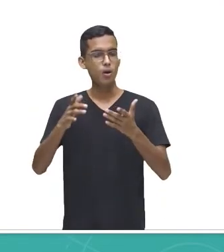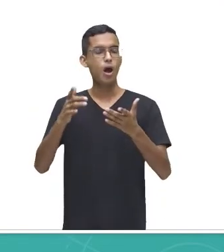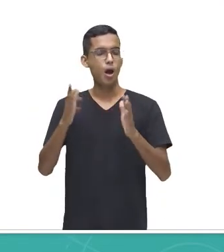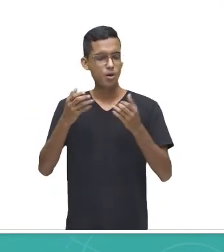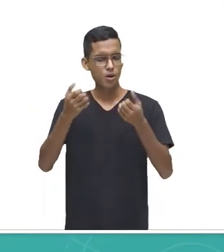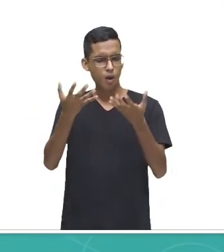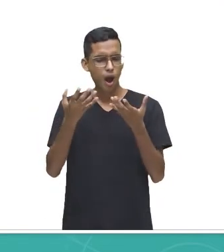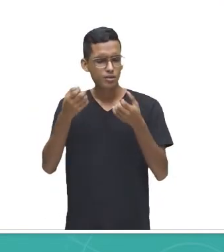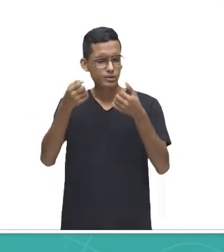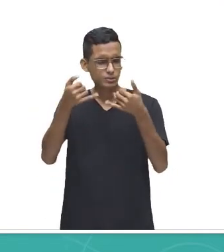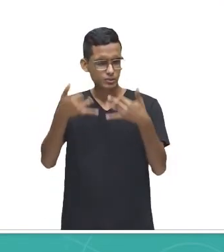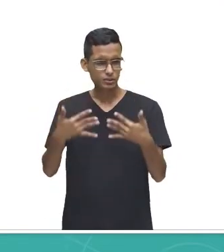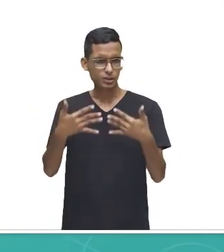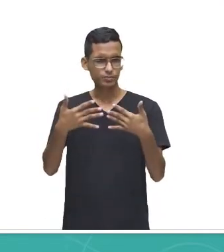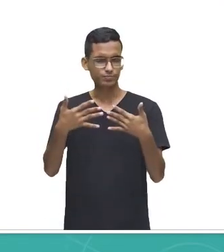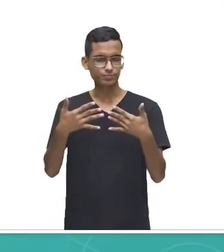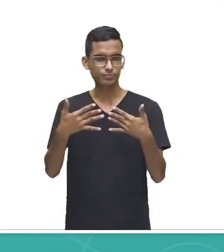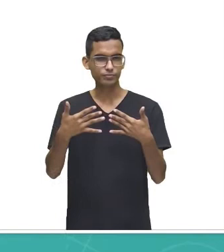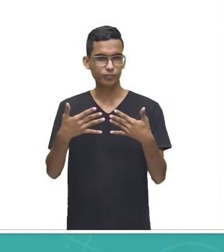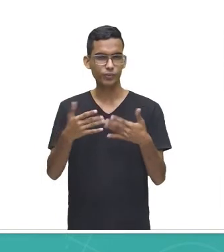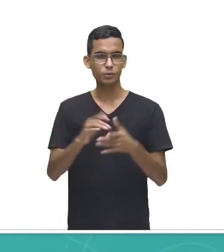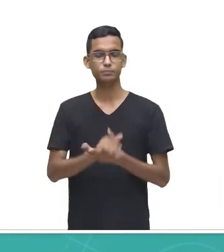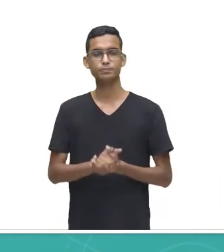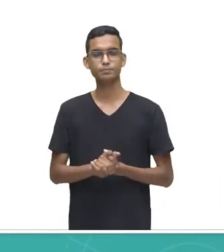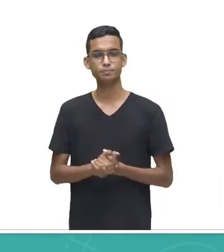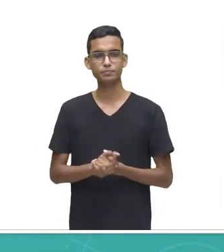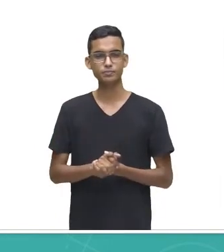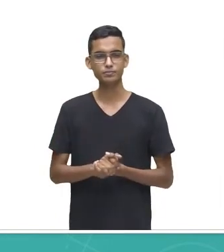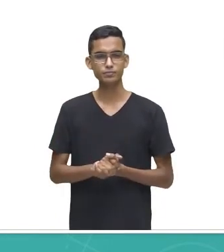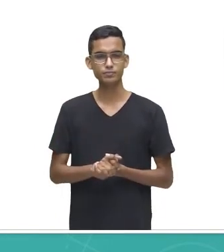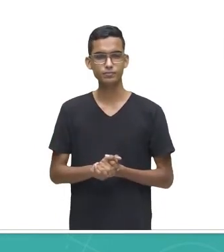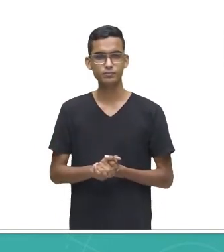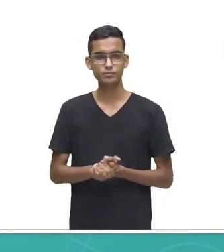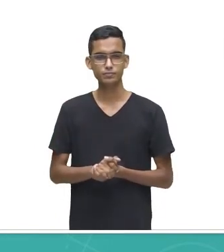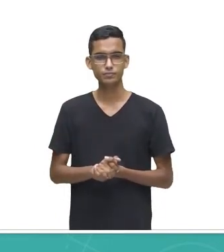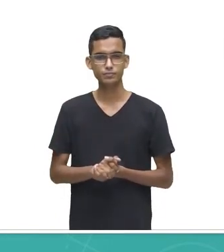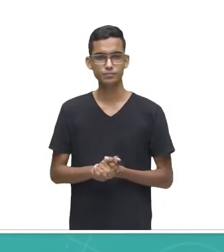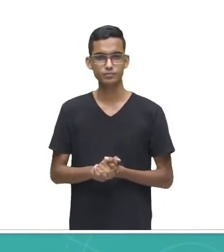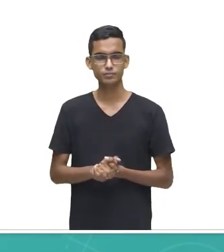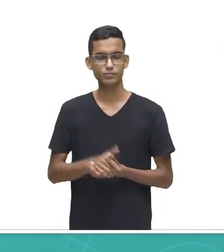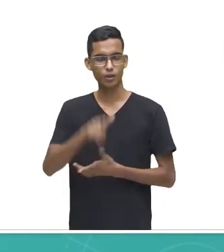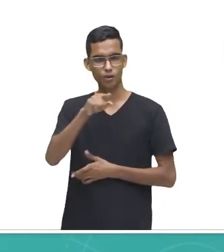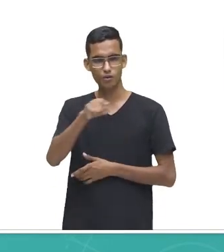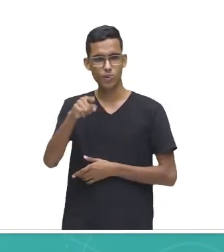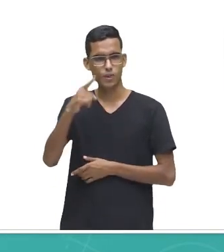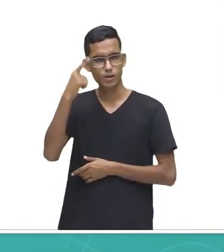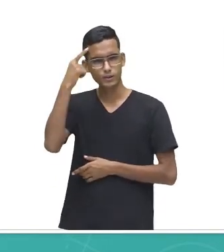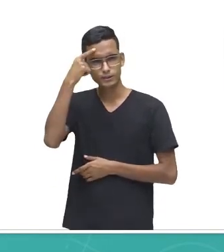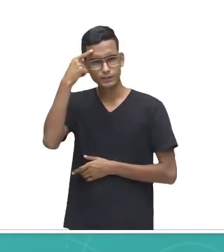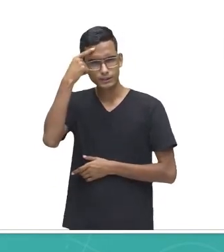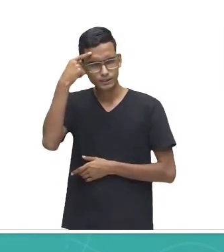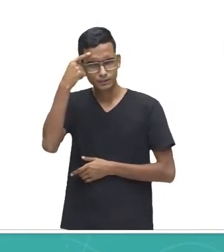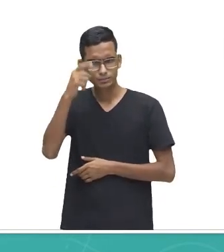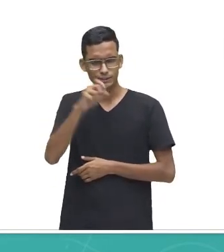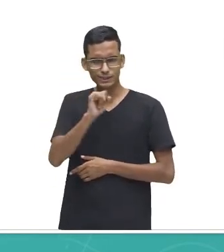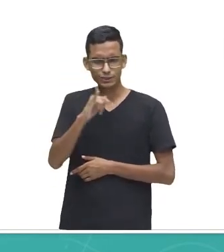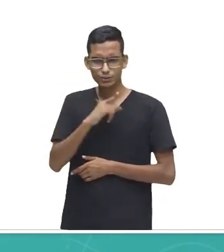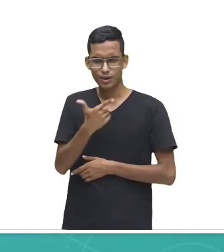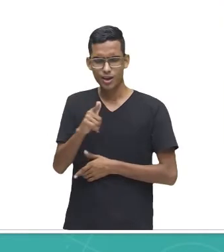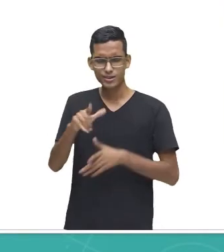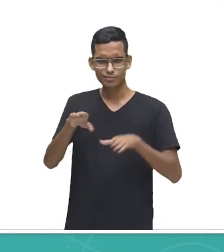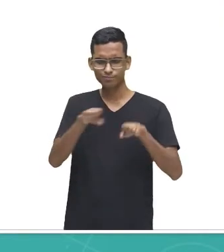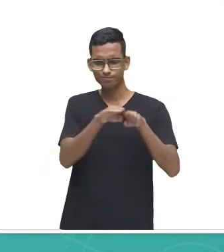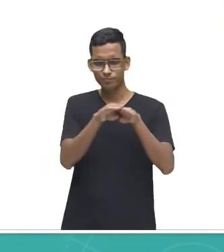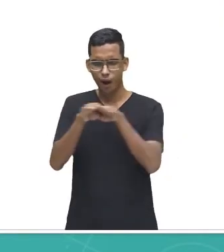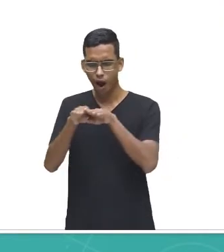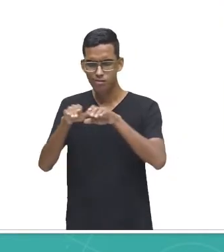ênfases em relação a este assunto, né? Para pensar, se não houvesse essas quebras de paradigmas,